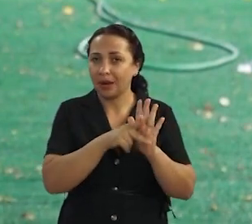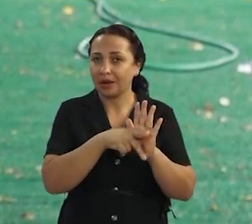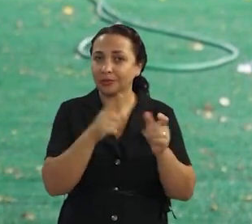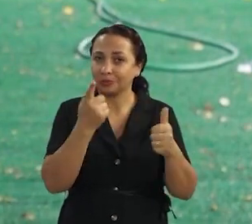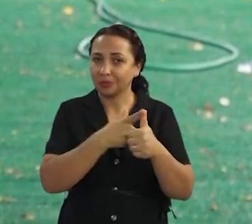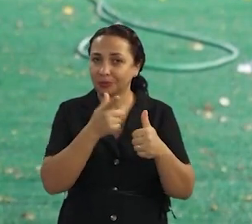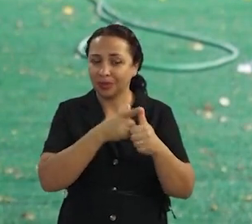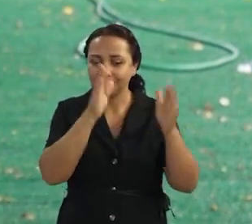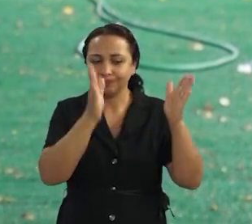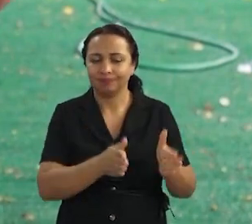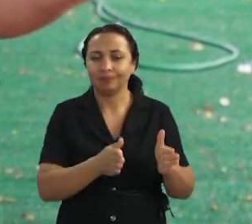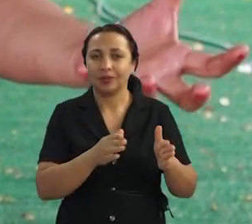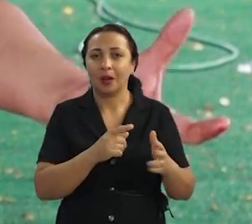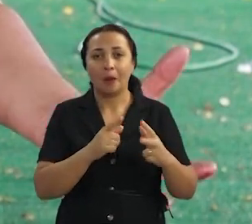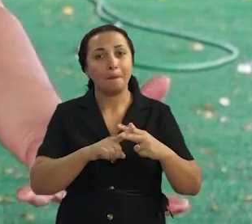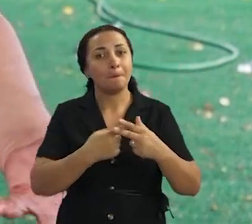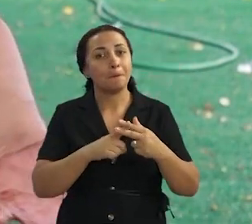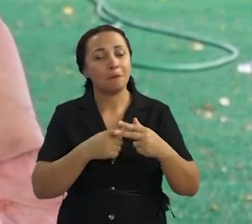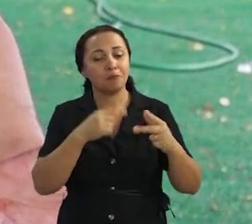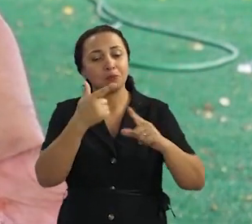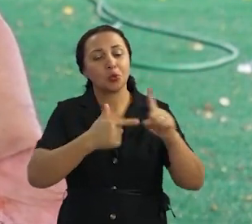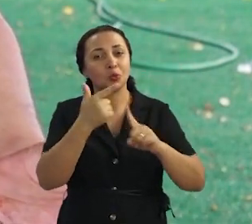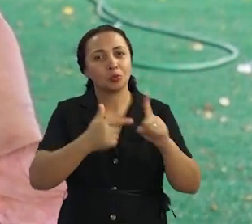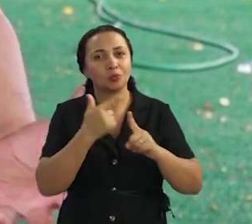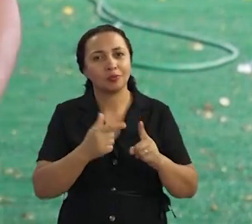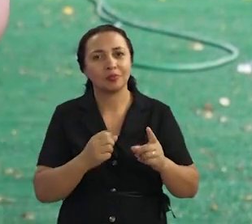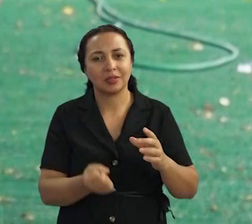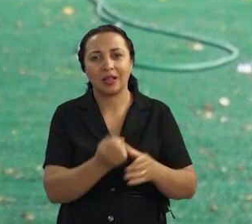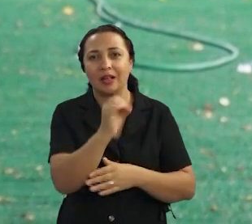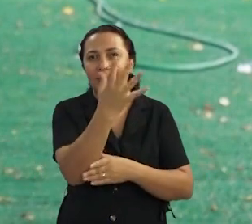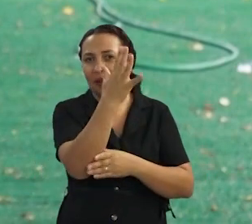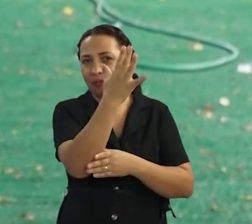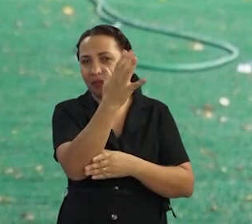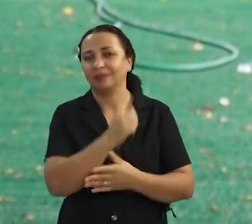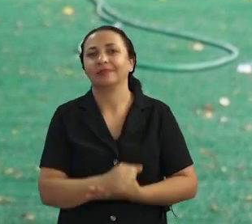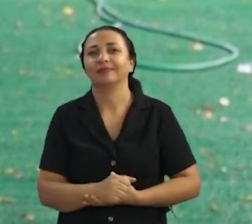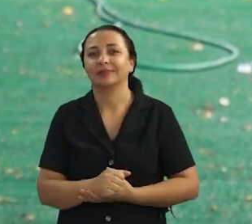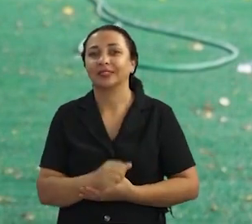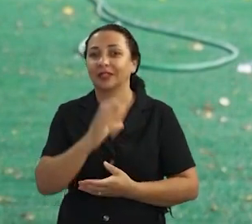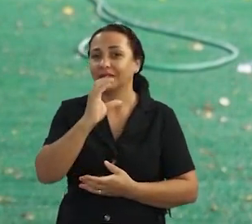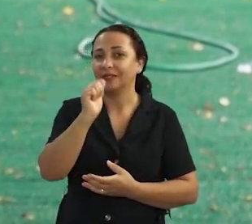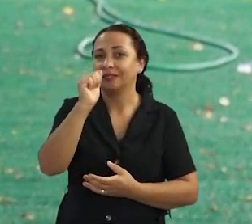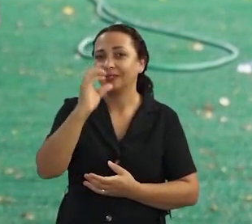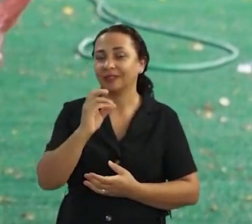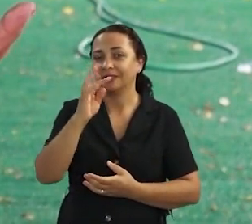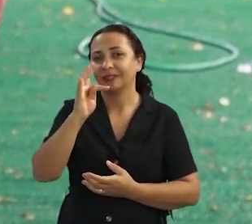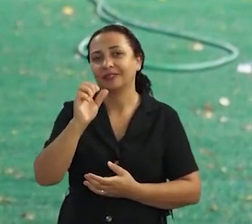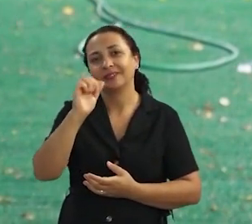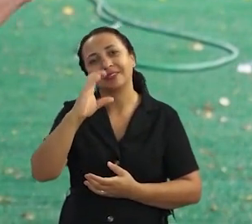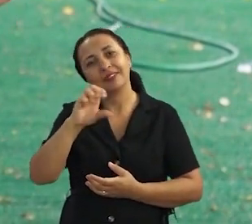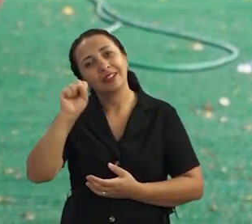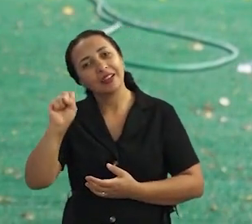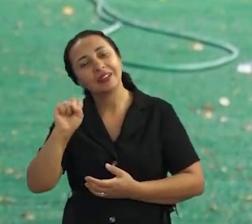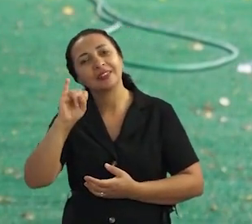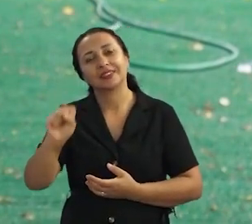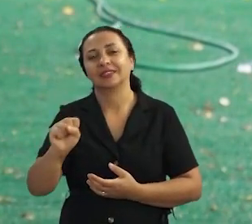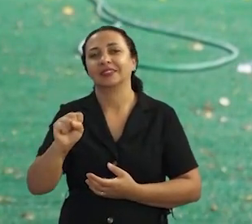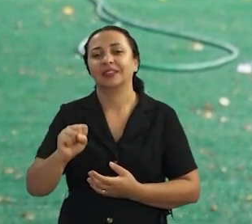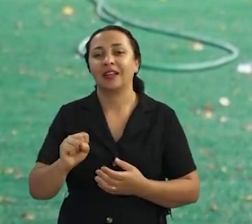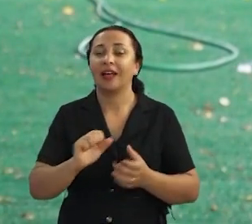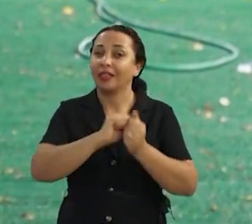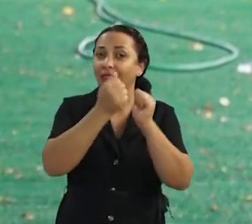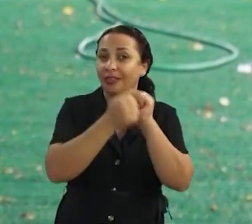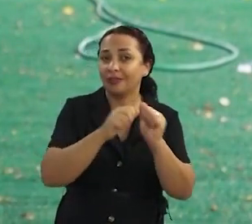do projeto é conseguir produzir a planta, que é uma cactácea adaptada à nossa região, mas o que a gente